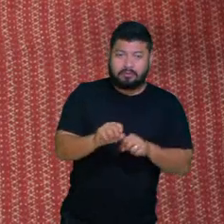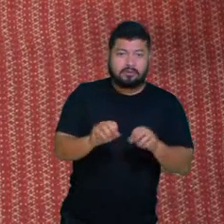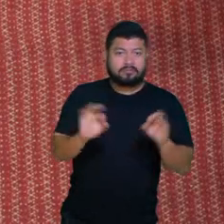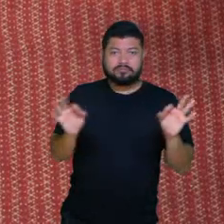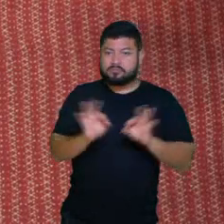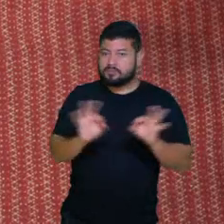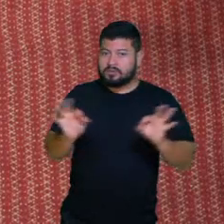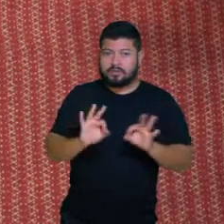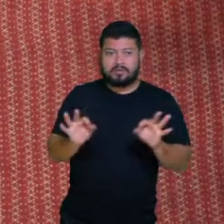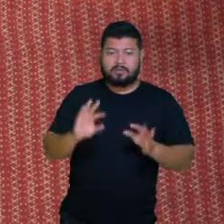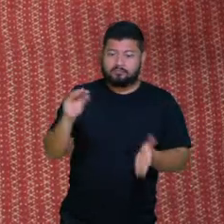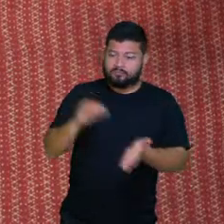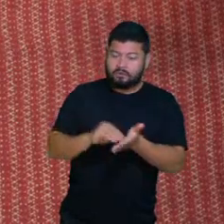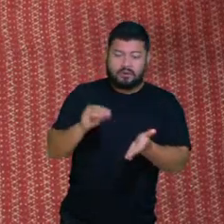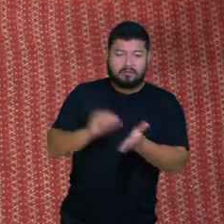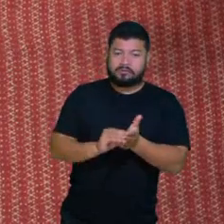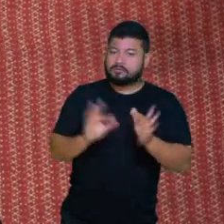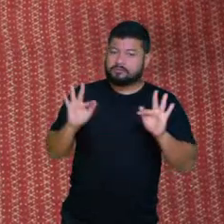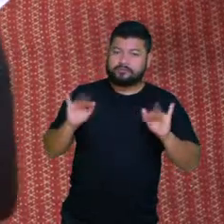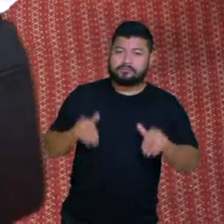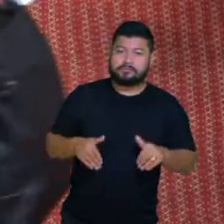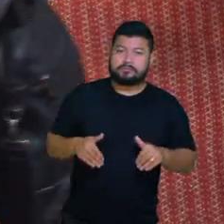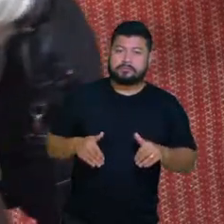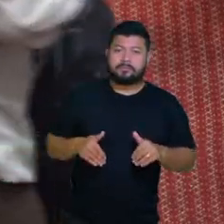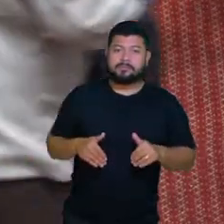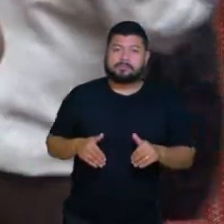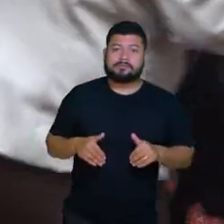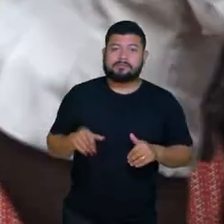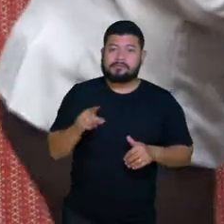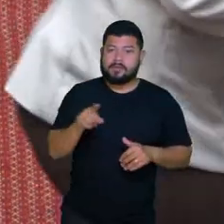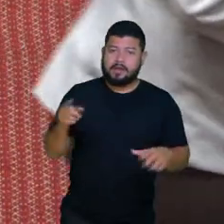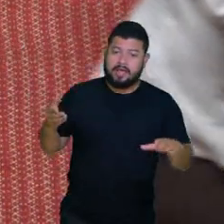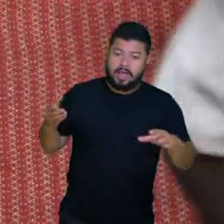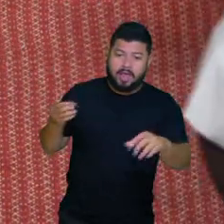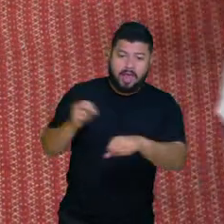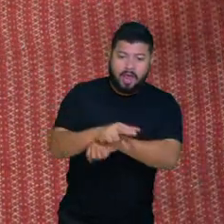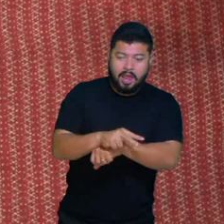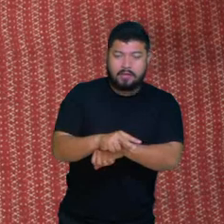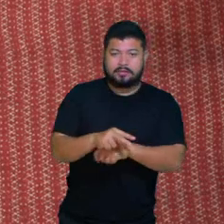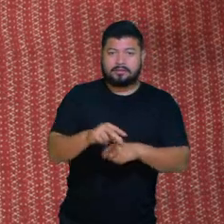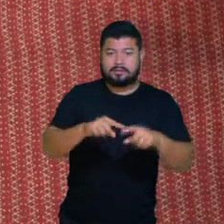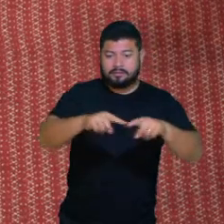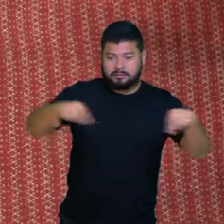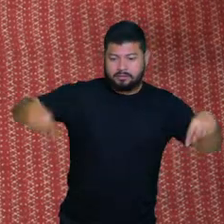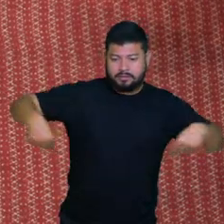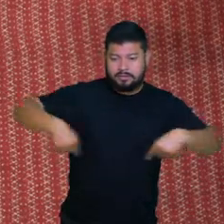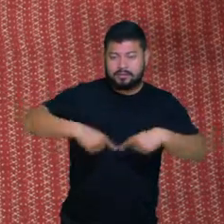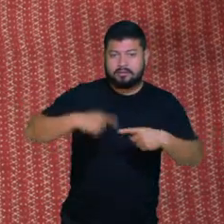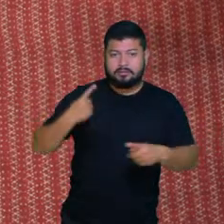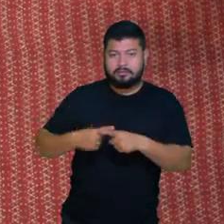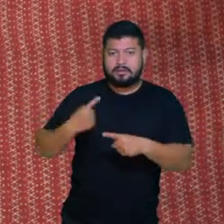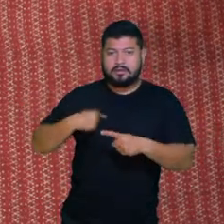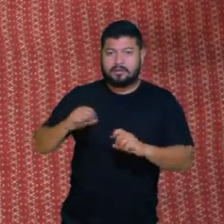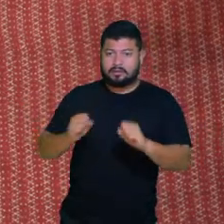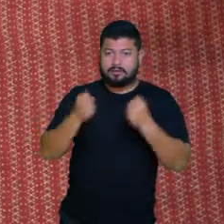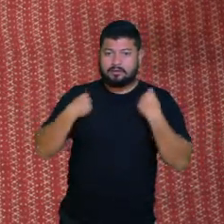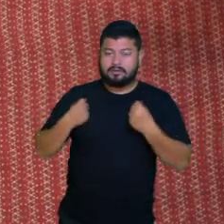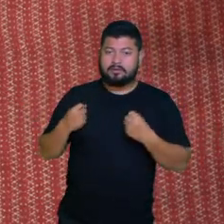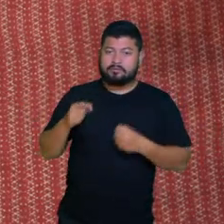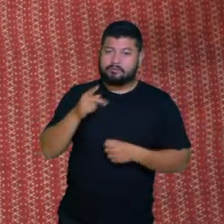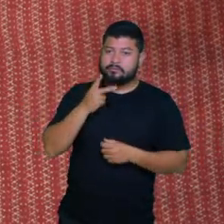prontas ainda não estão prontas ainda entrem em sala de aula porque eu defendo aqui a figura do Procurador de